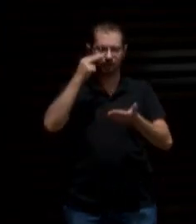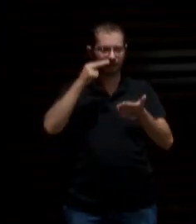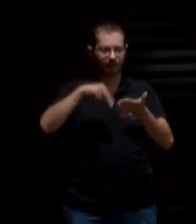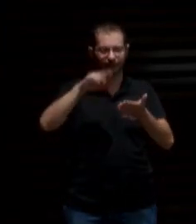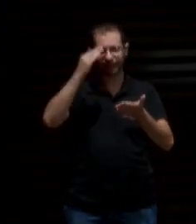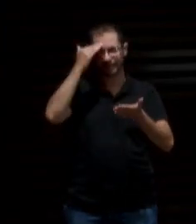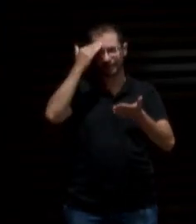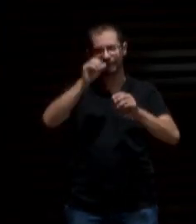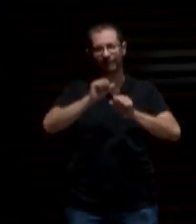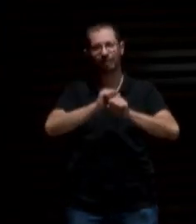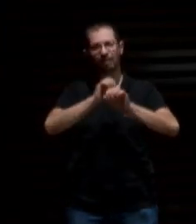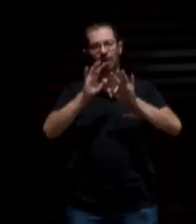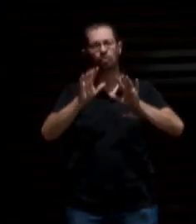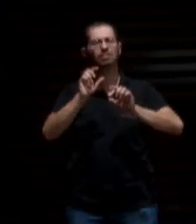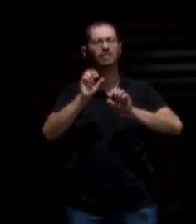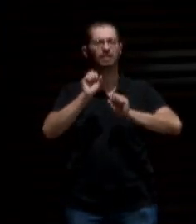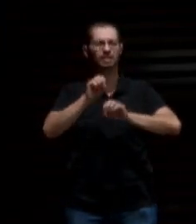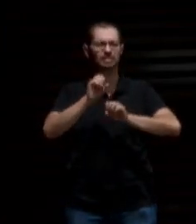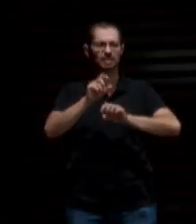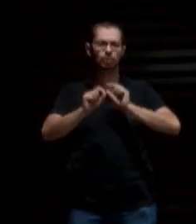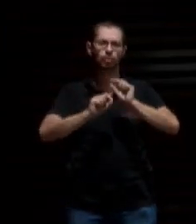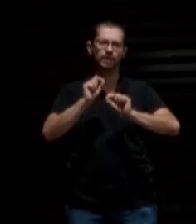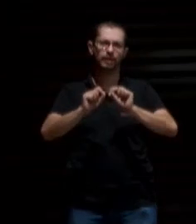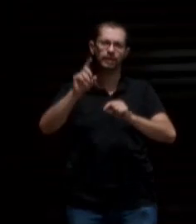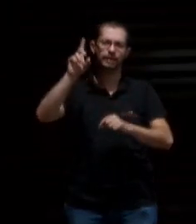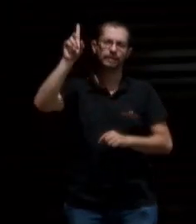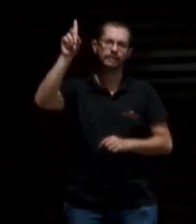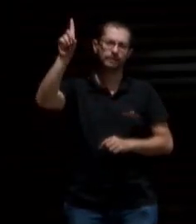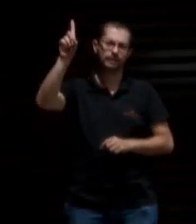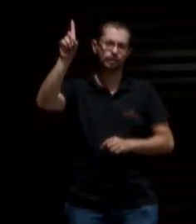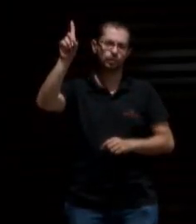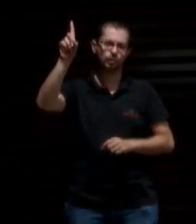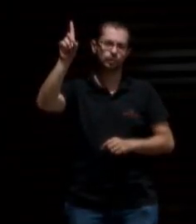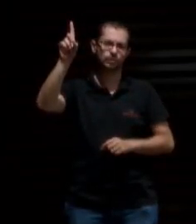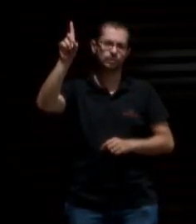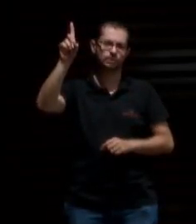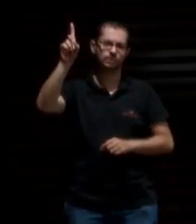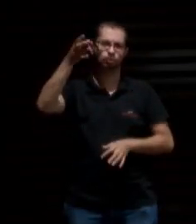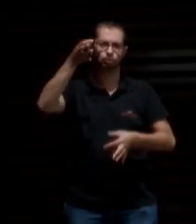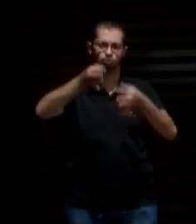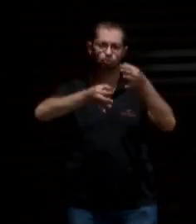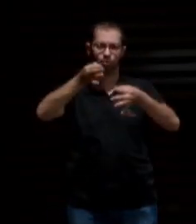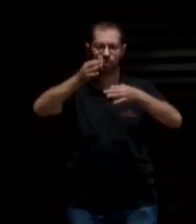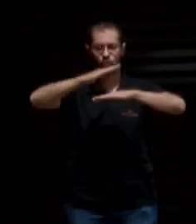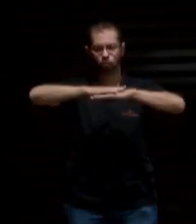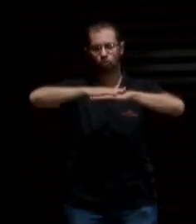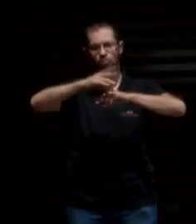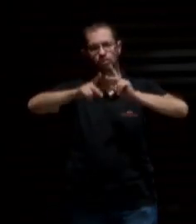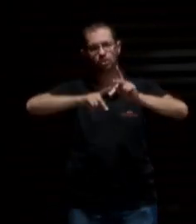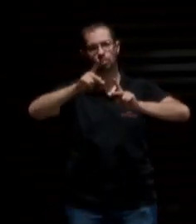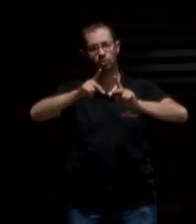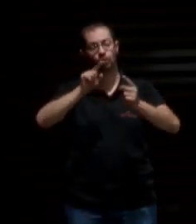essa passagem. Está ensinando o seguinte, que Deus traz um juízo sobre o seu povo, com o objetivo